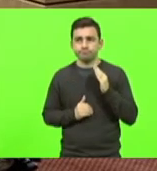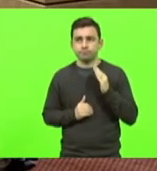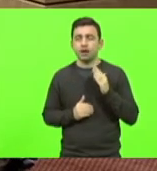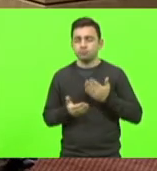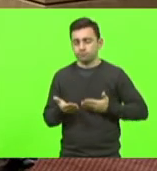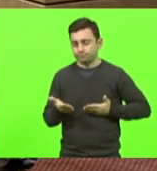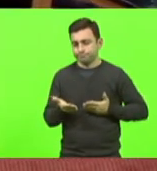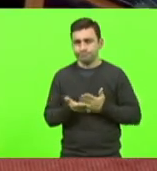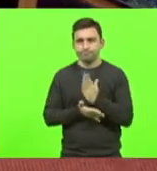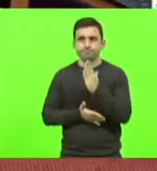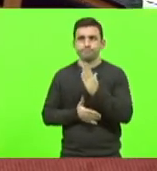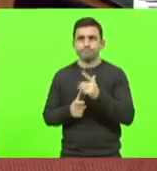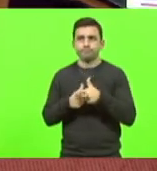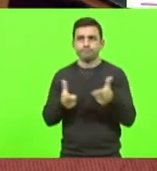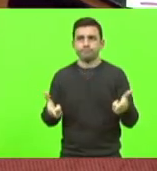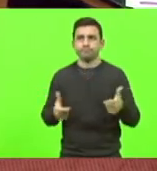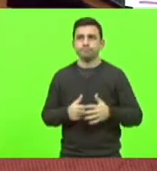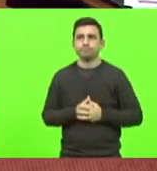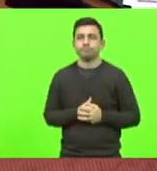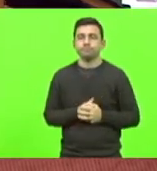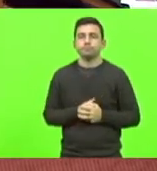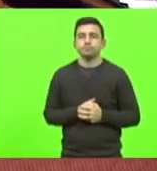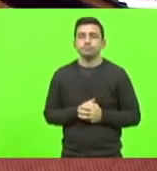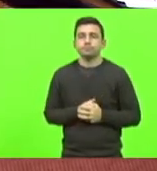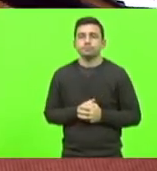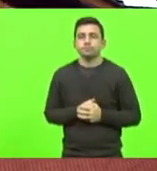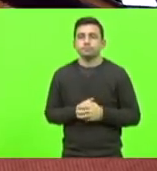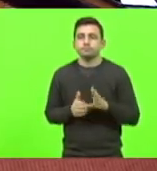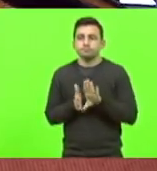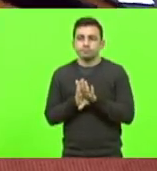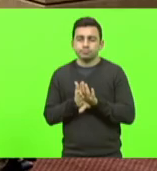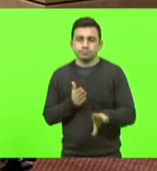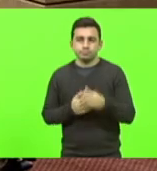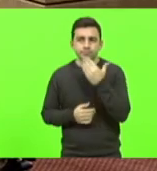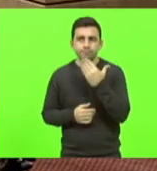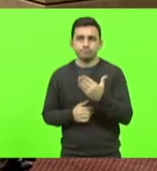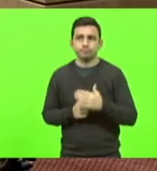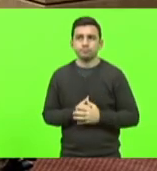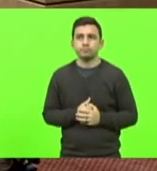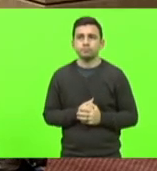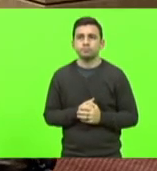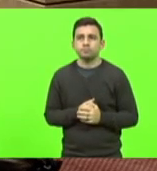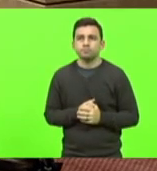em aprovado por maioria está rejeitado requerimento